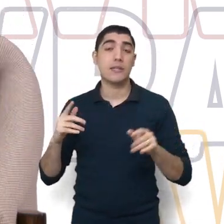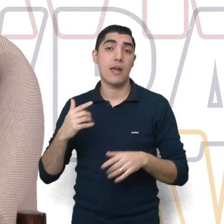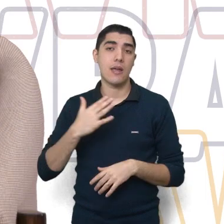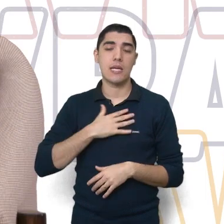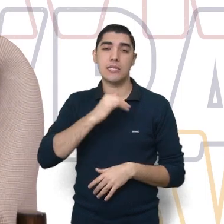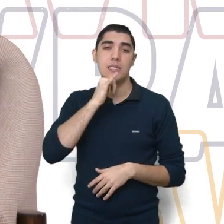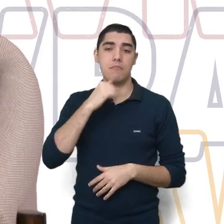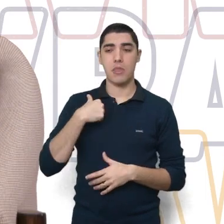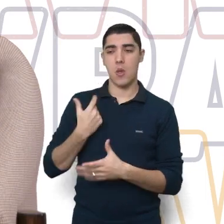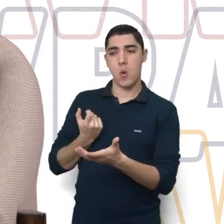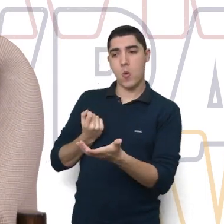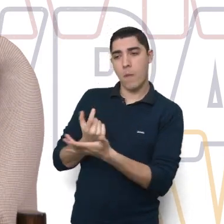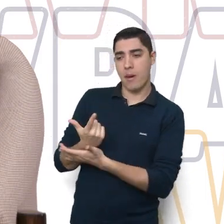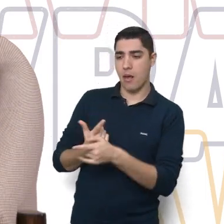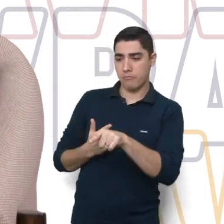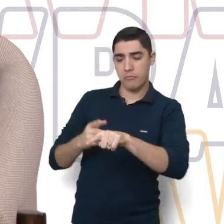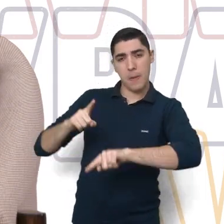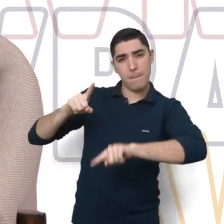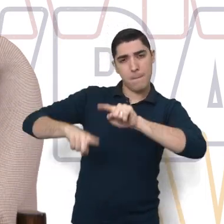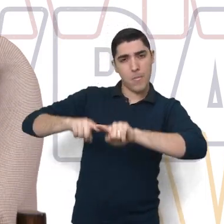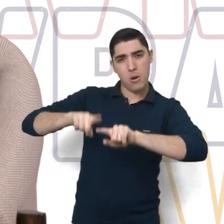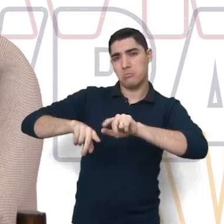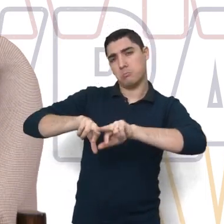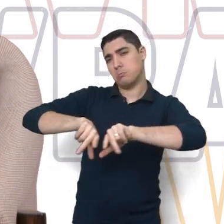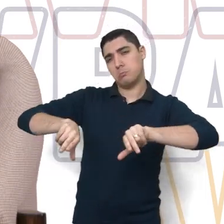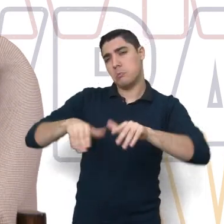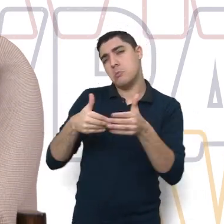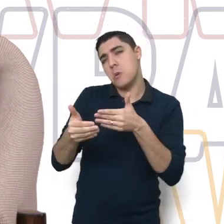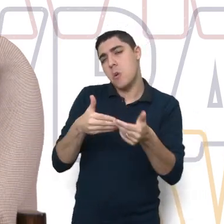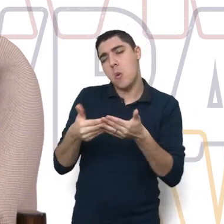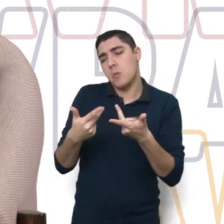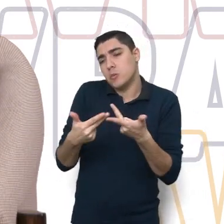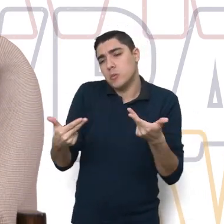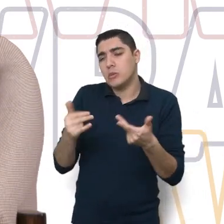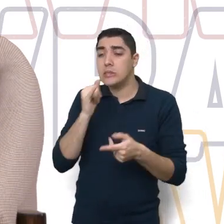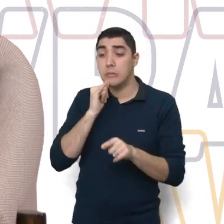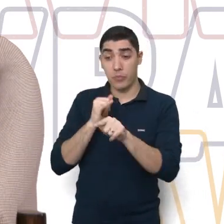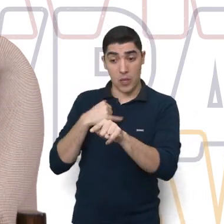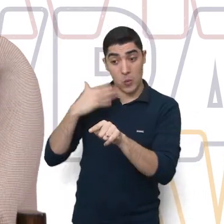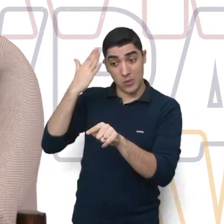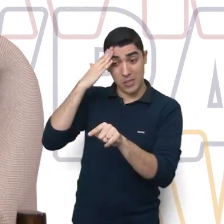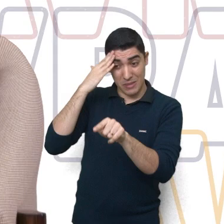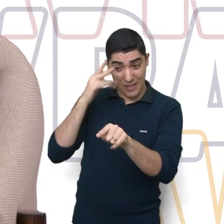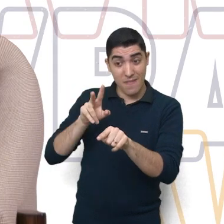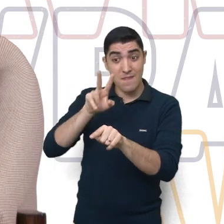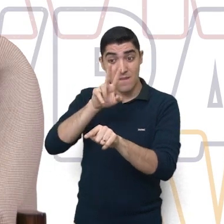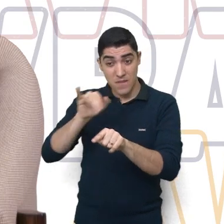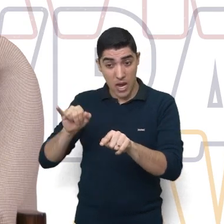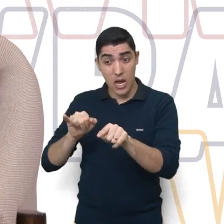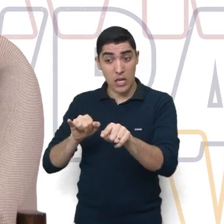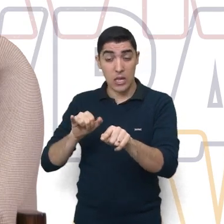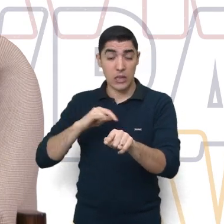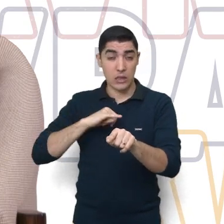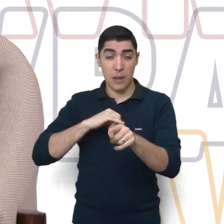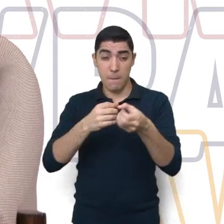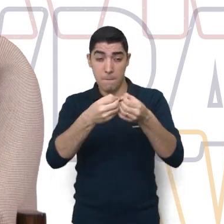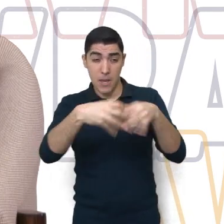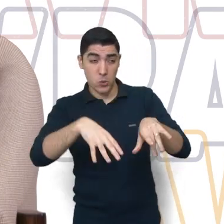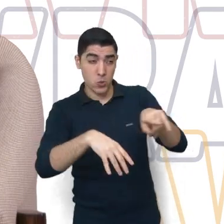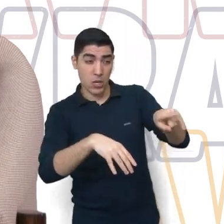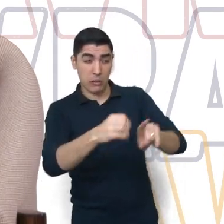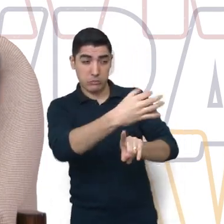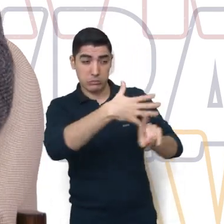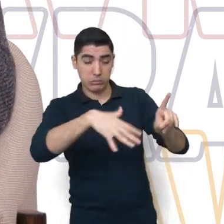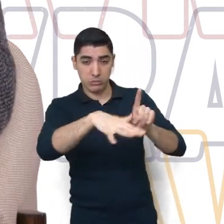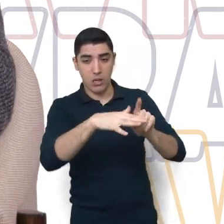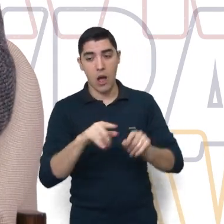você comprar um produto né entre que você sabe que pode eles produto tem um certo prejuízo ambiental